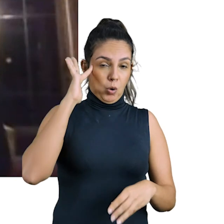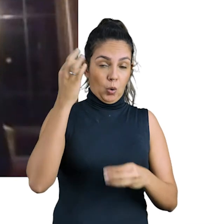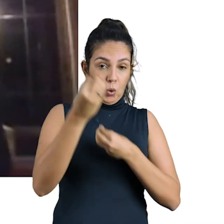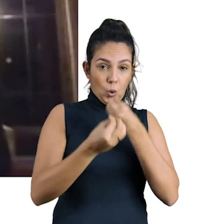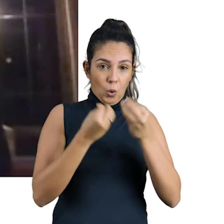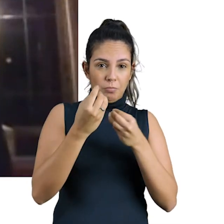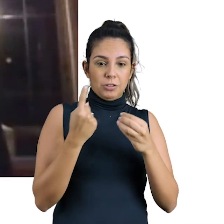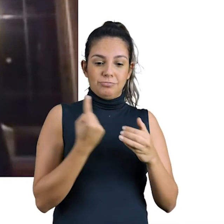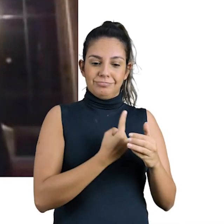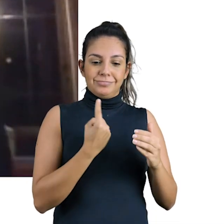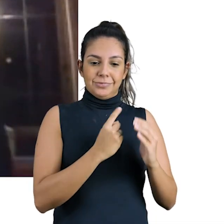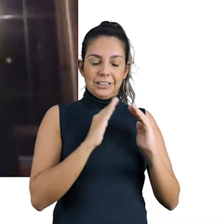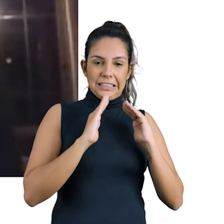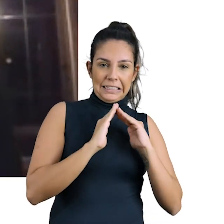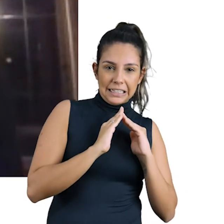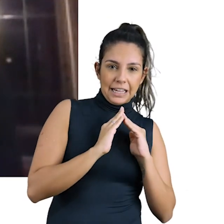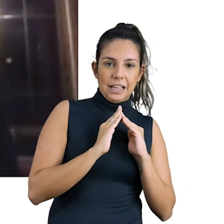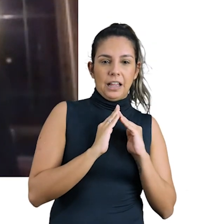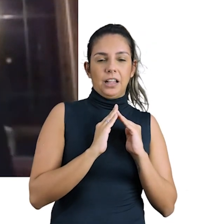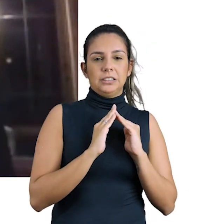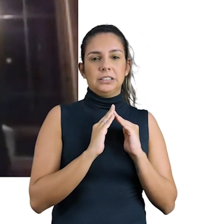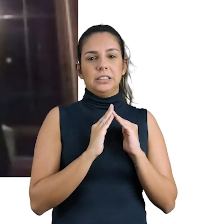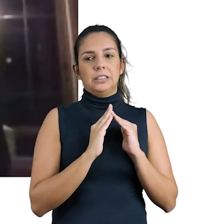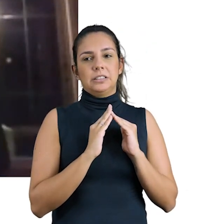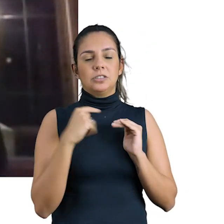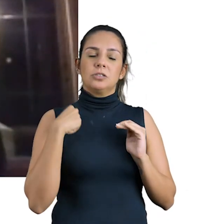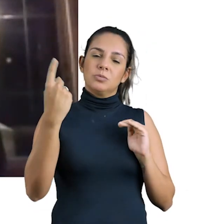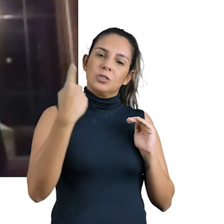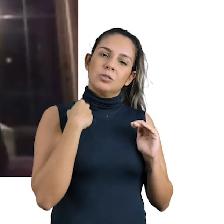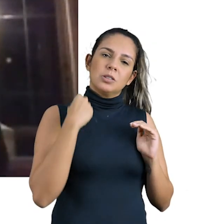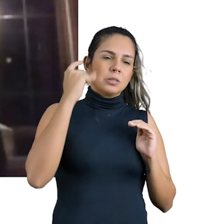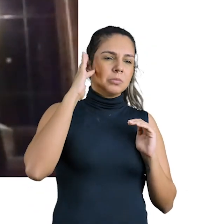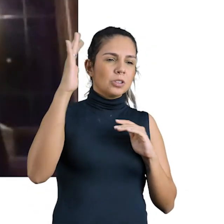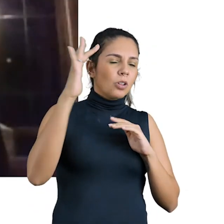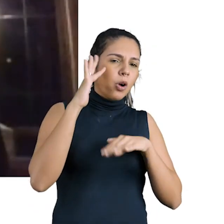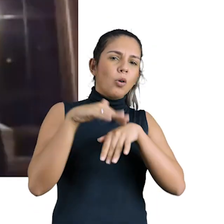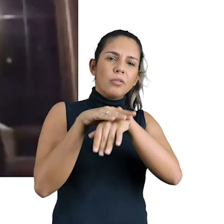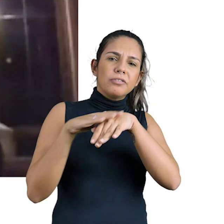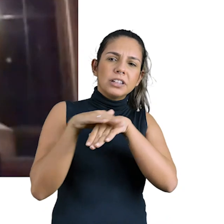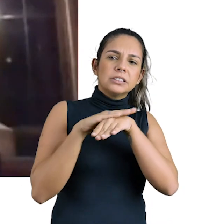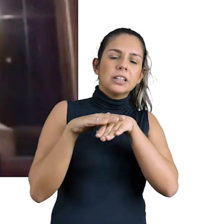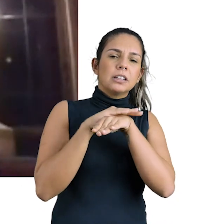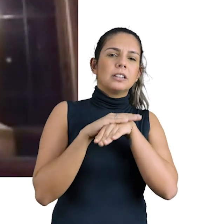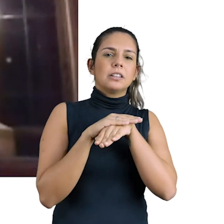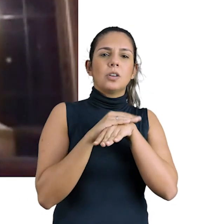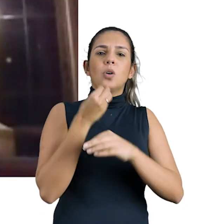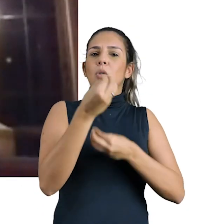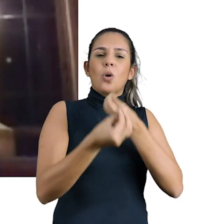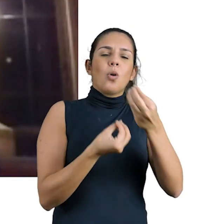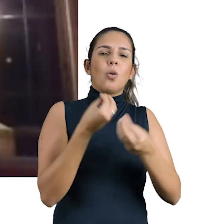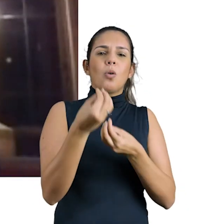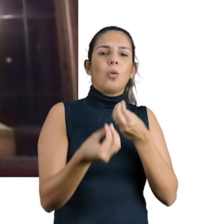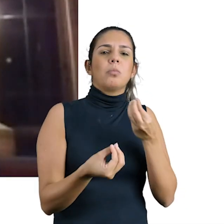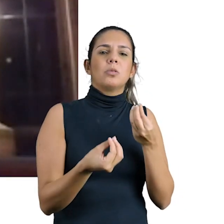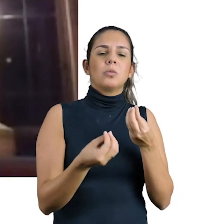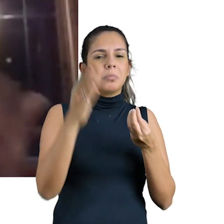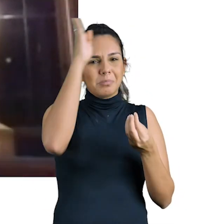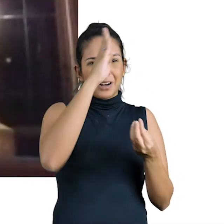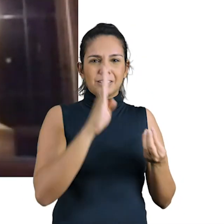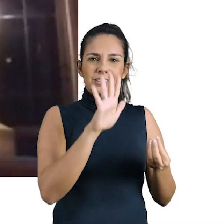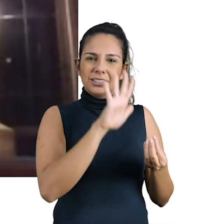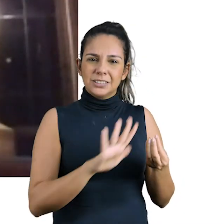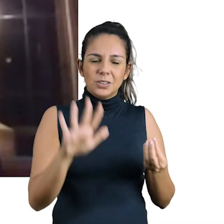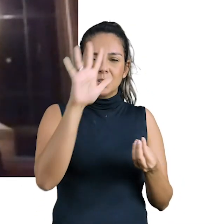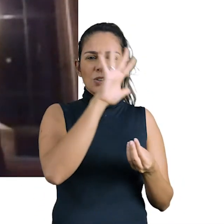ia ser o isolamento, se existiria isolamento, nós começamos a conversar de como no Brasil,